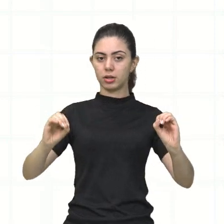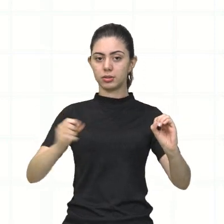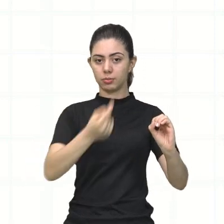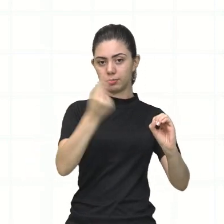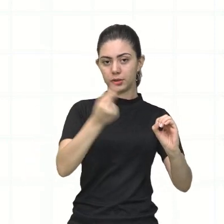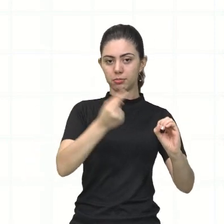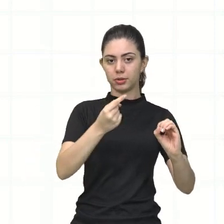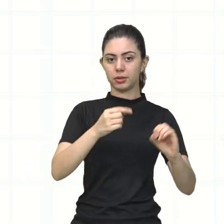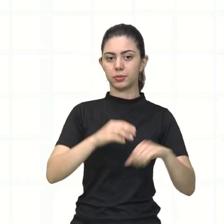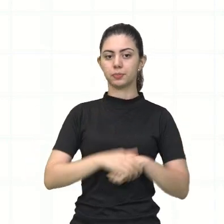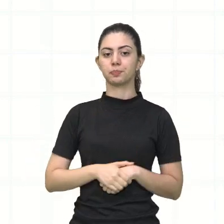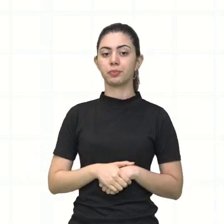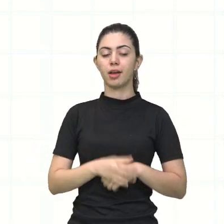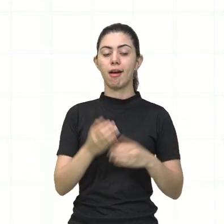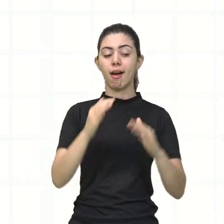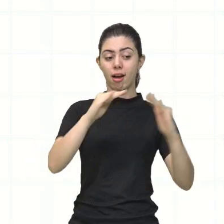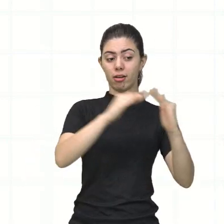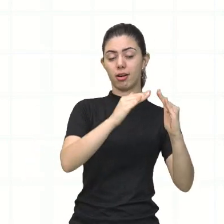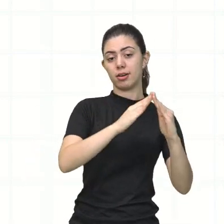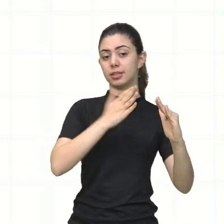casa é minha.